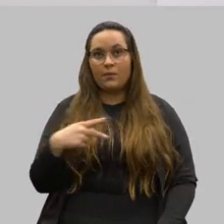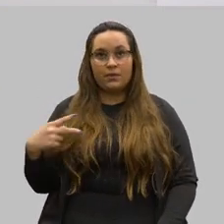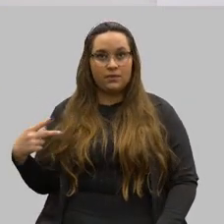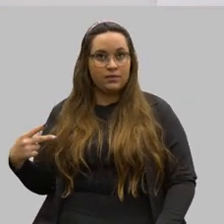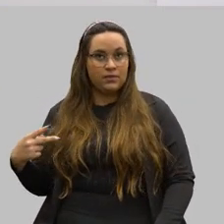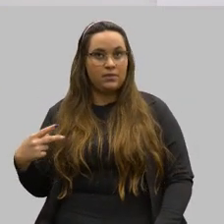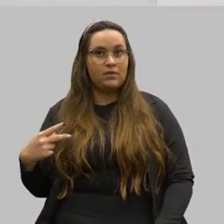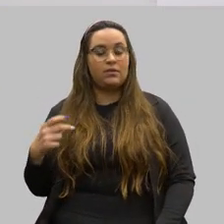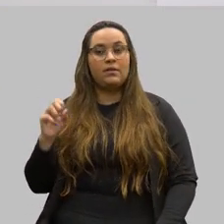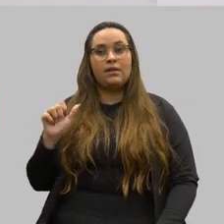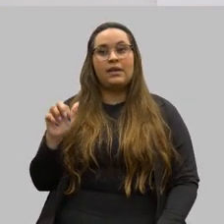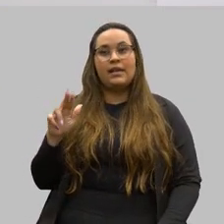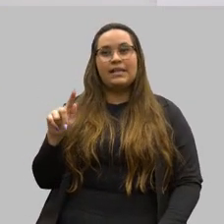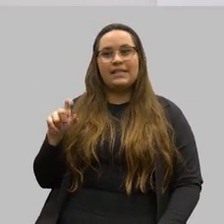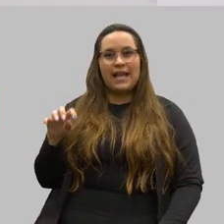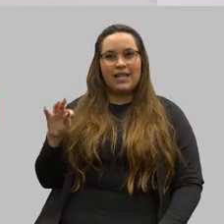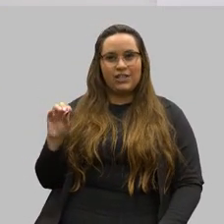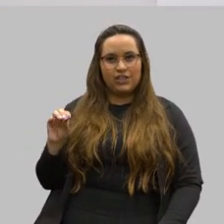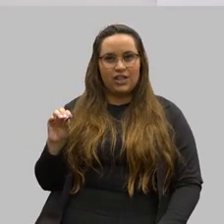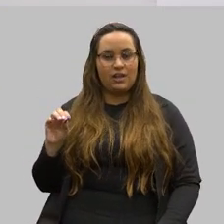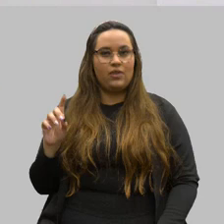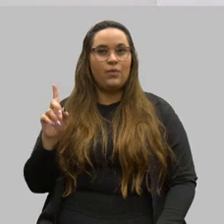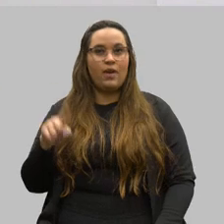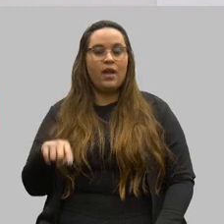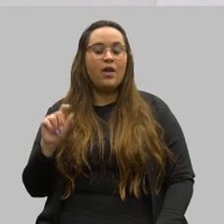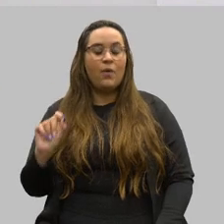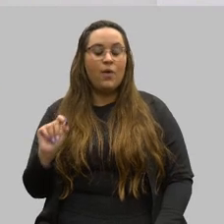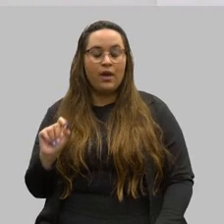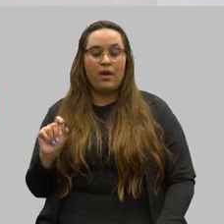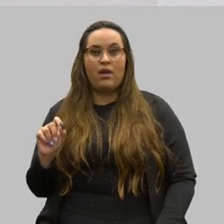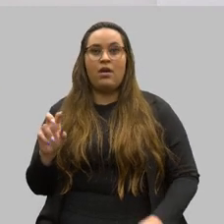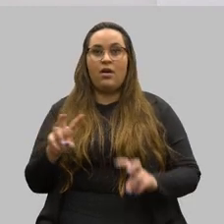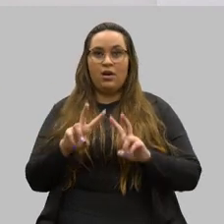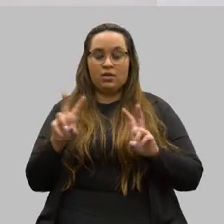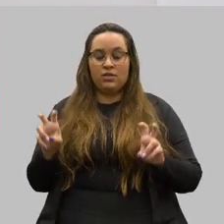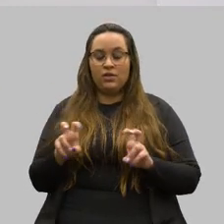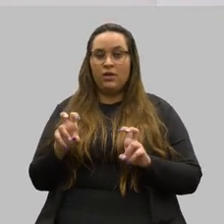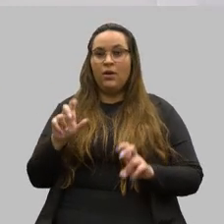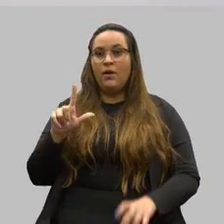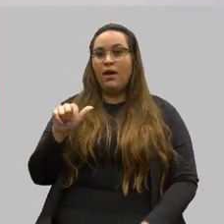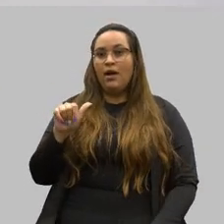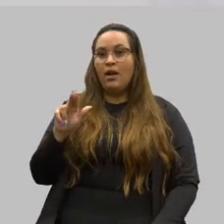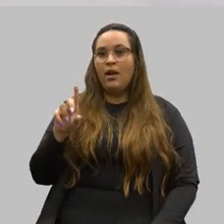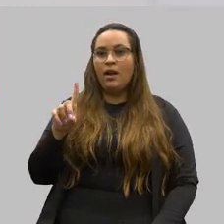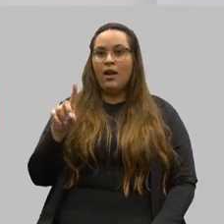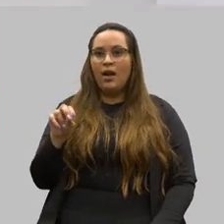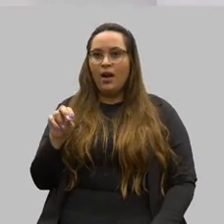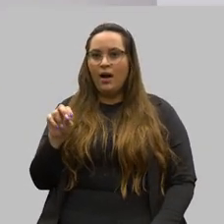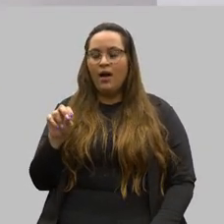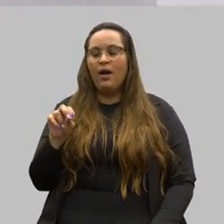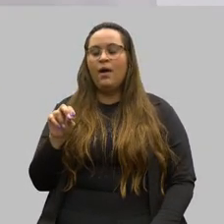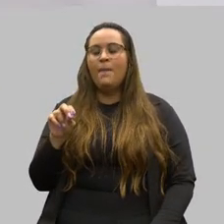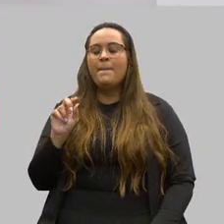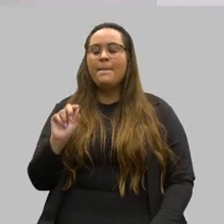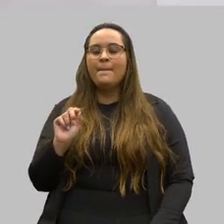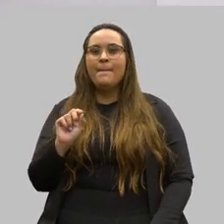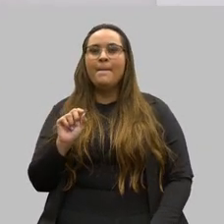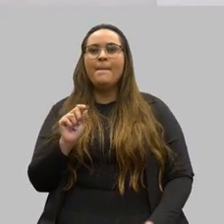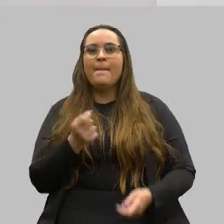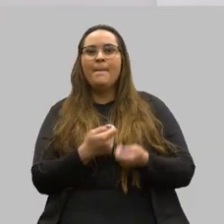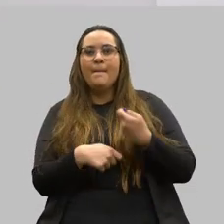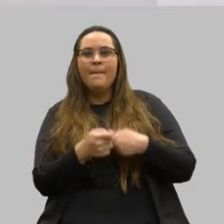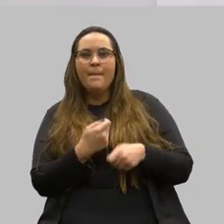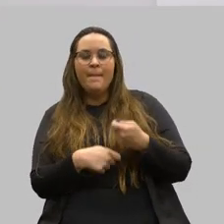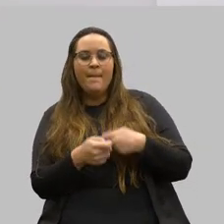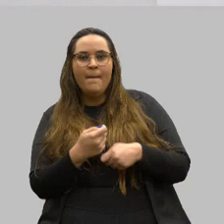Deputado sargento Rodrigues que é exatamente sobre o laudo eh para a Cidade Administrativa eu